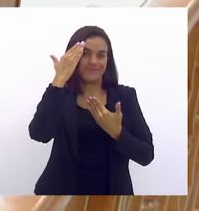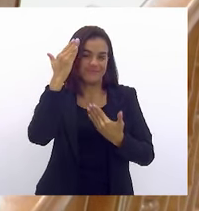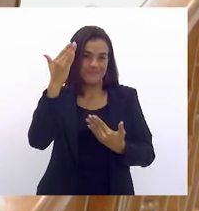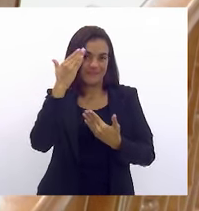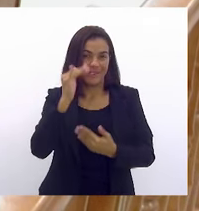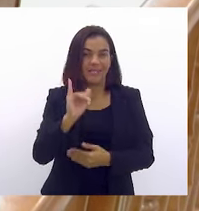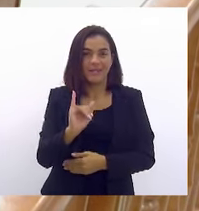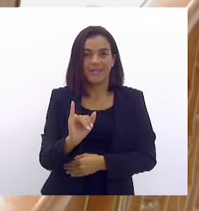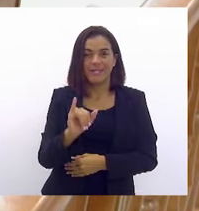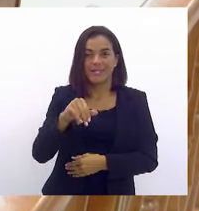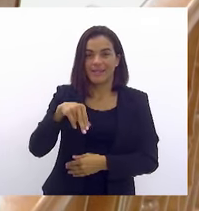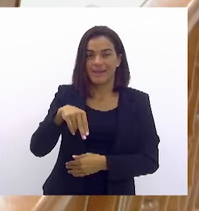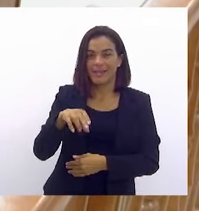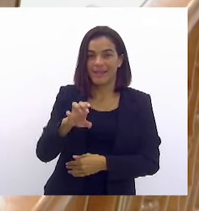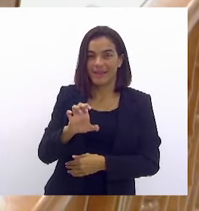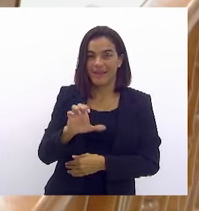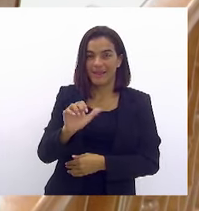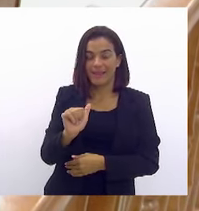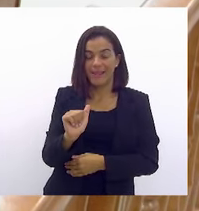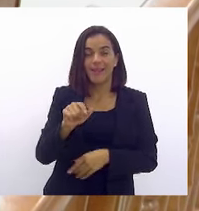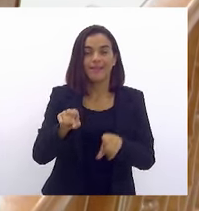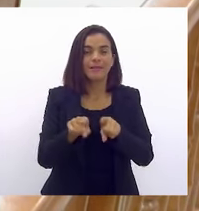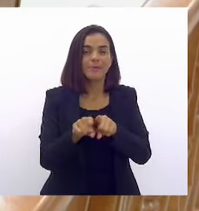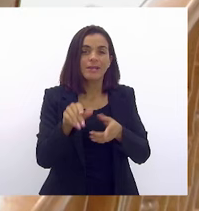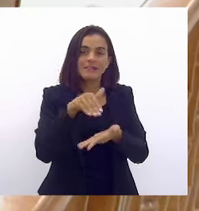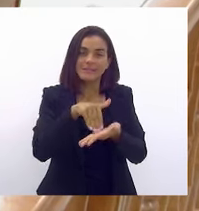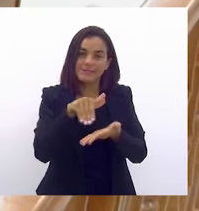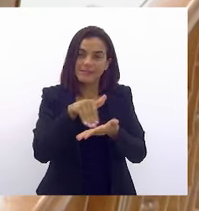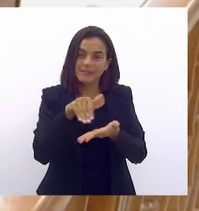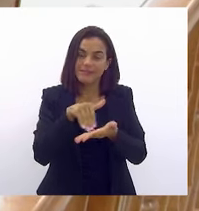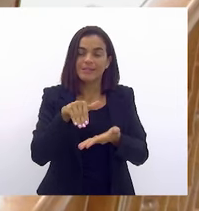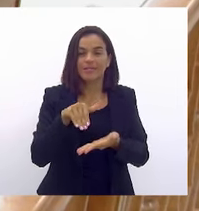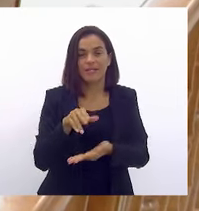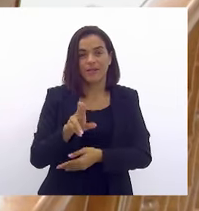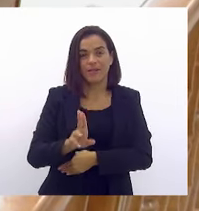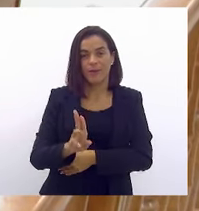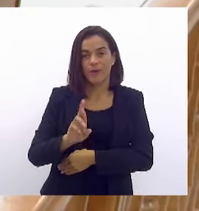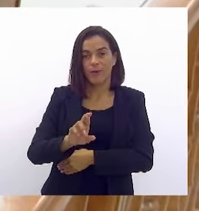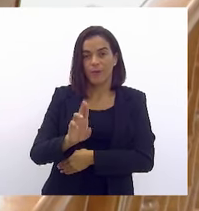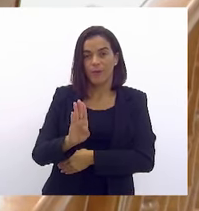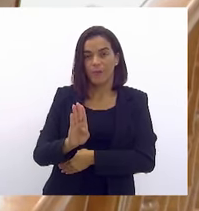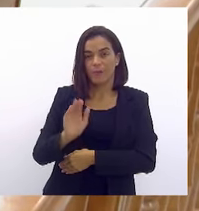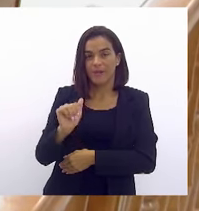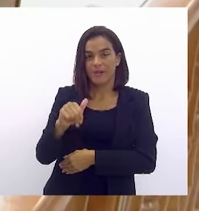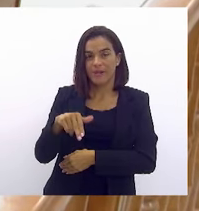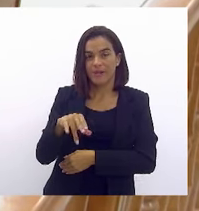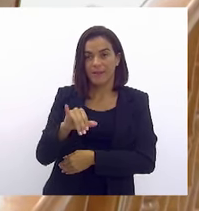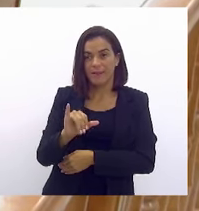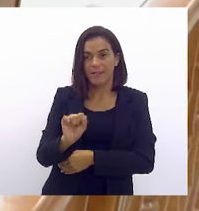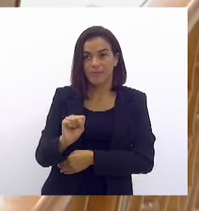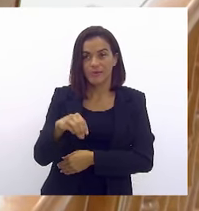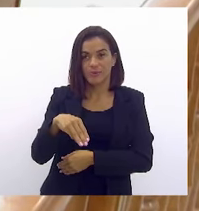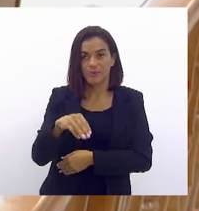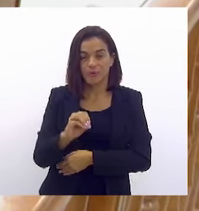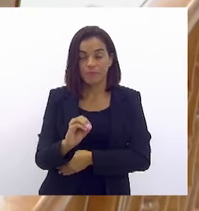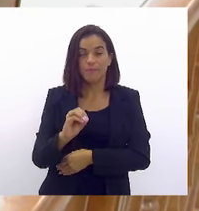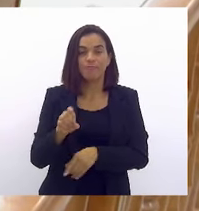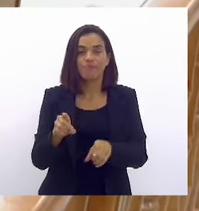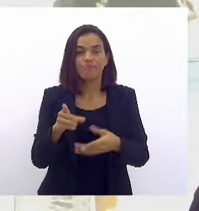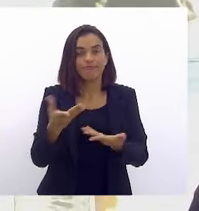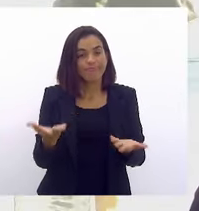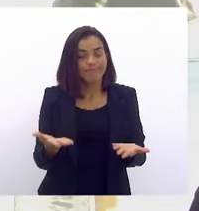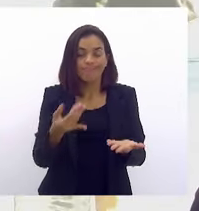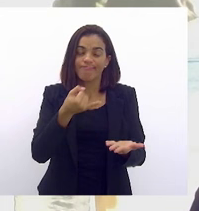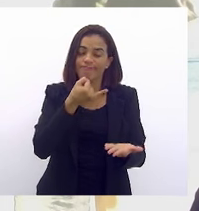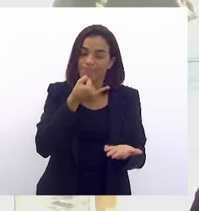INEA, da Secretaria também de Urbanismo, representando a Prefeitura de Maricá, mas desde já lamentar